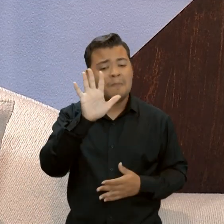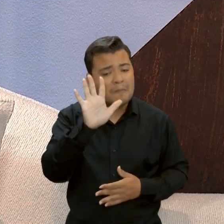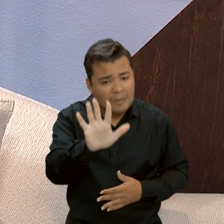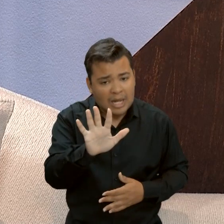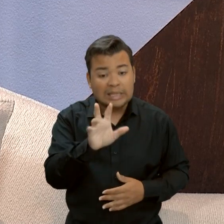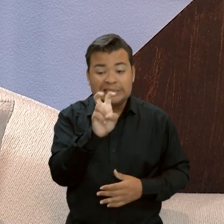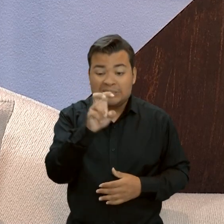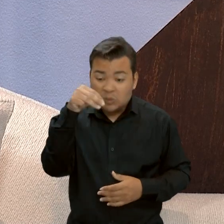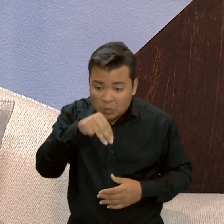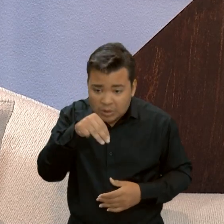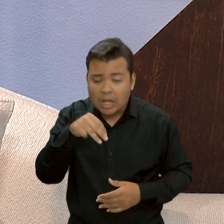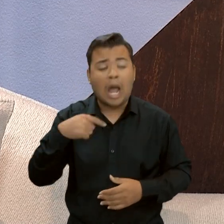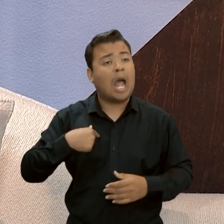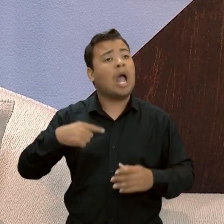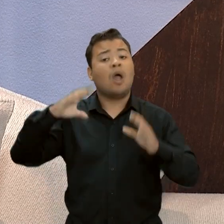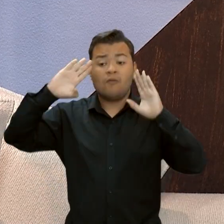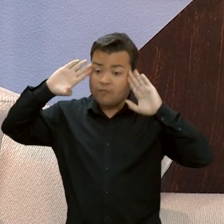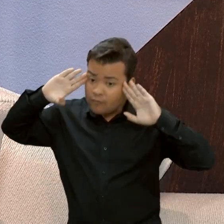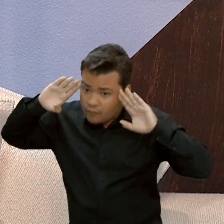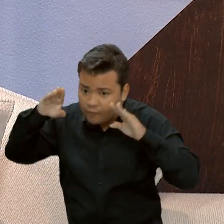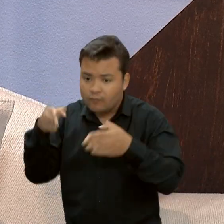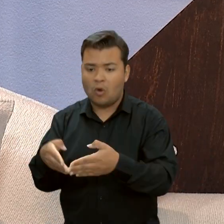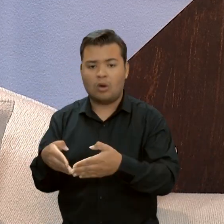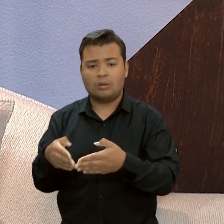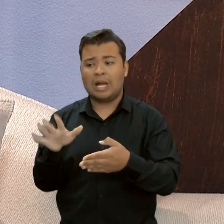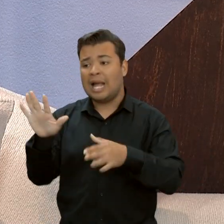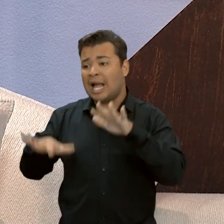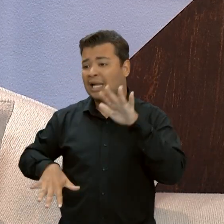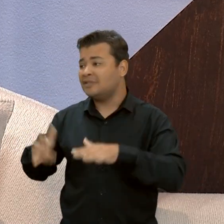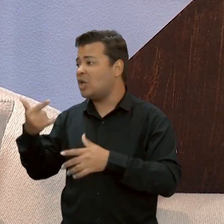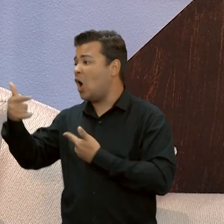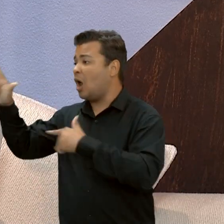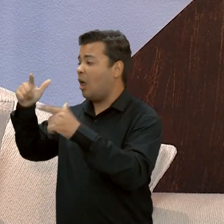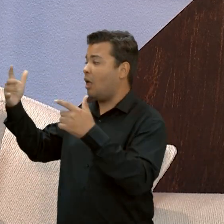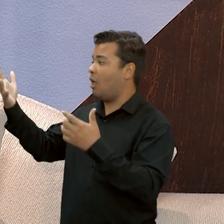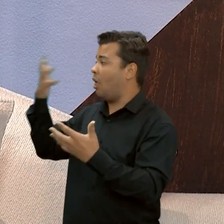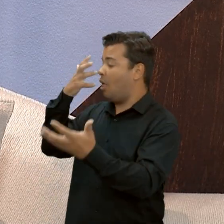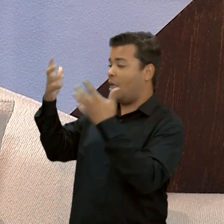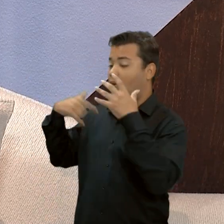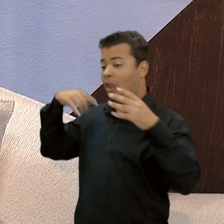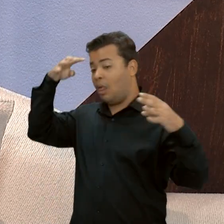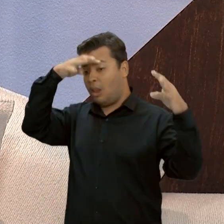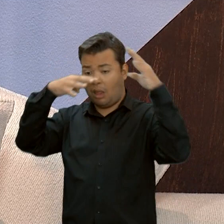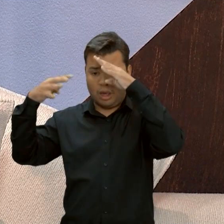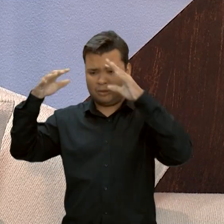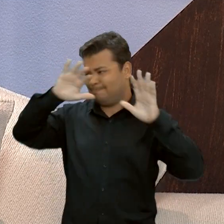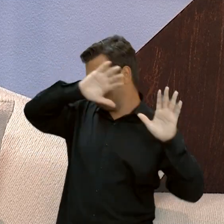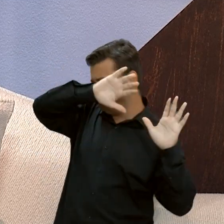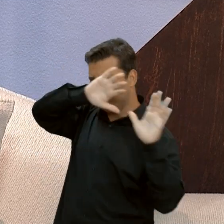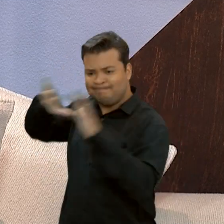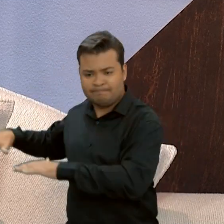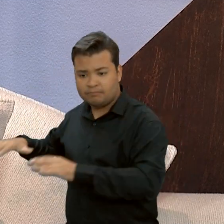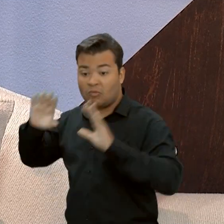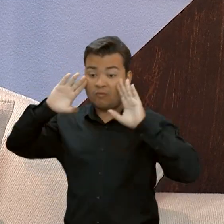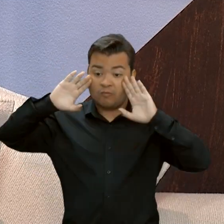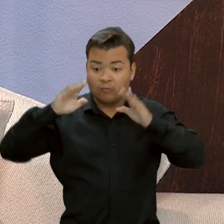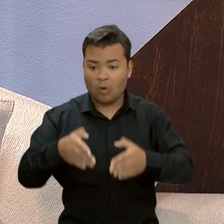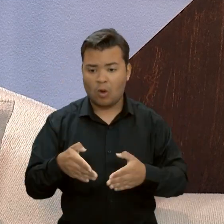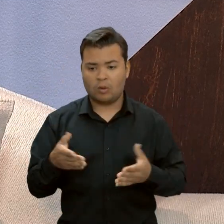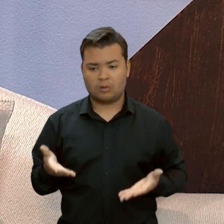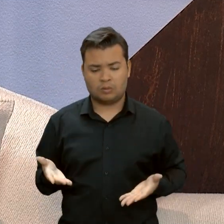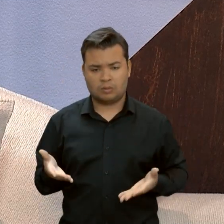eu também seja chamada por alguma dispersão. Então, existe uma decisão interna, como eu disse,